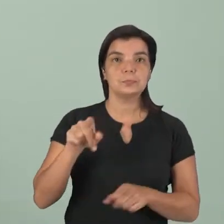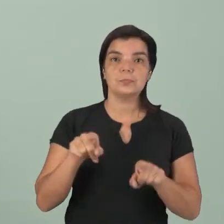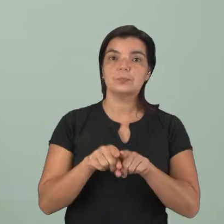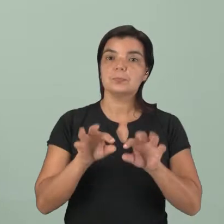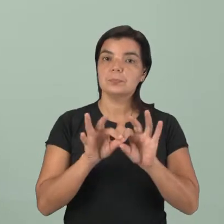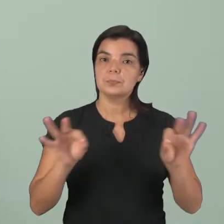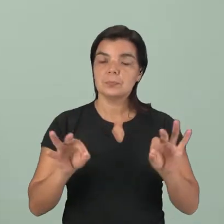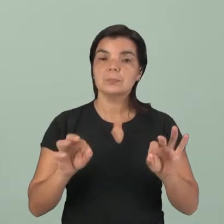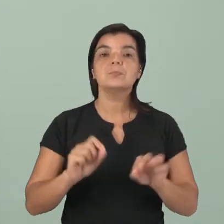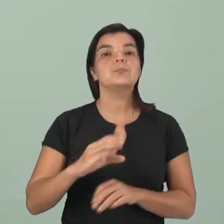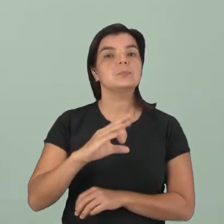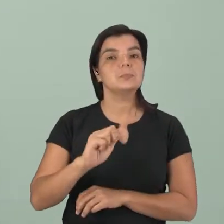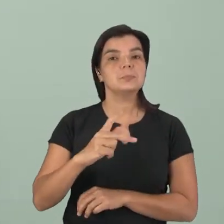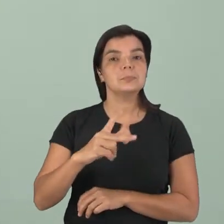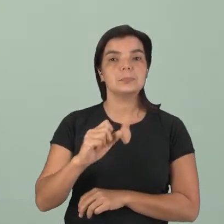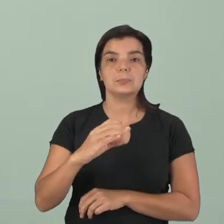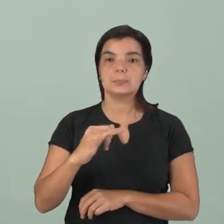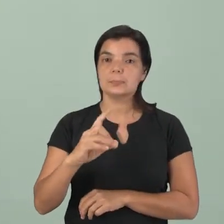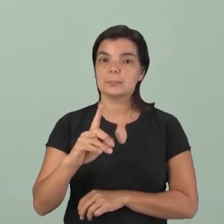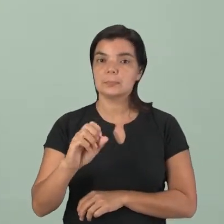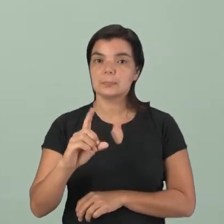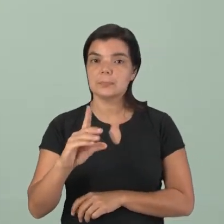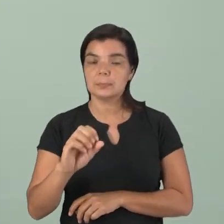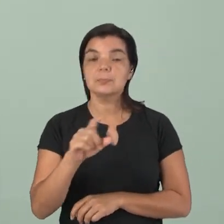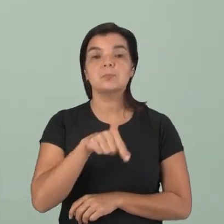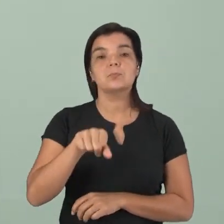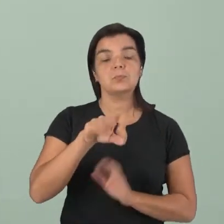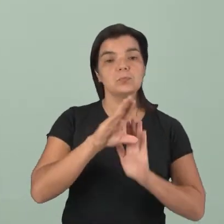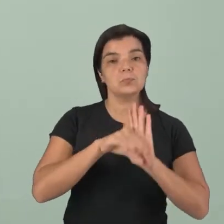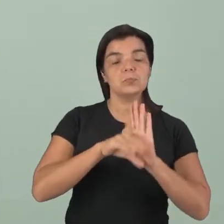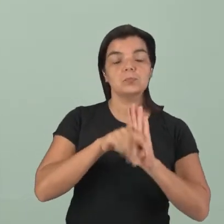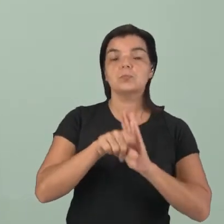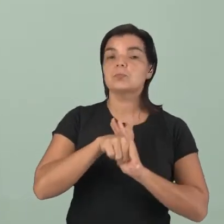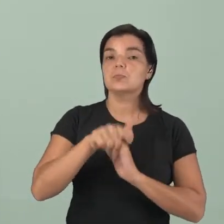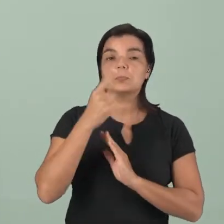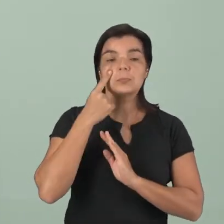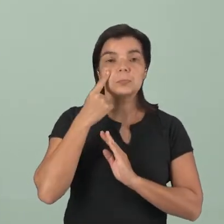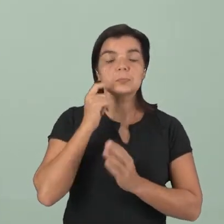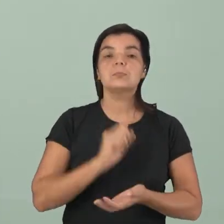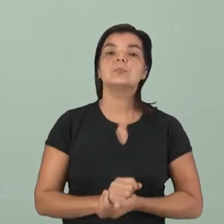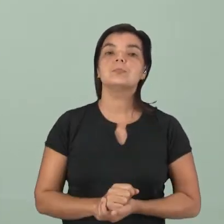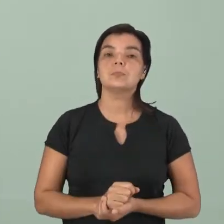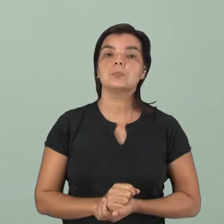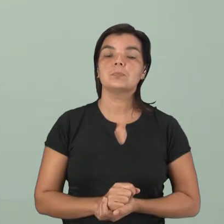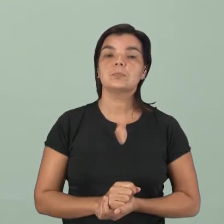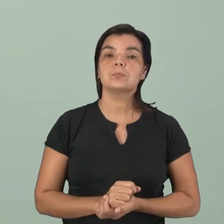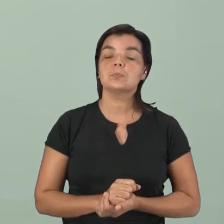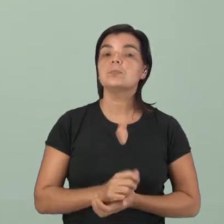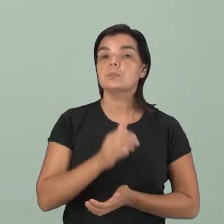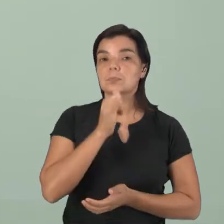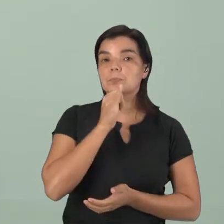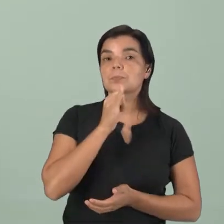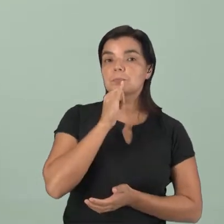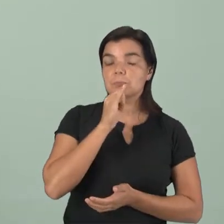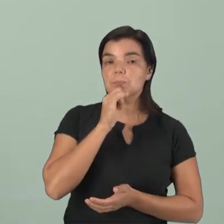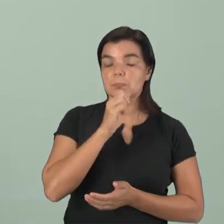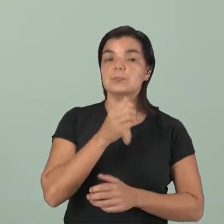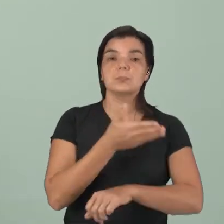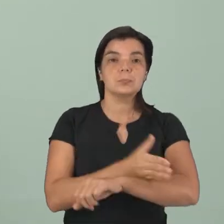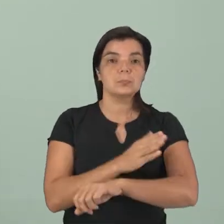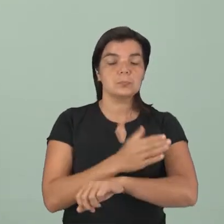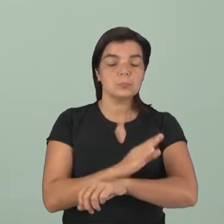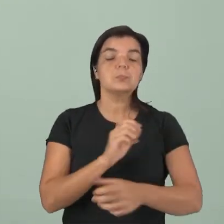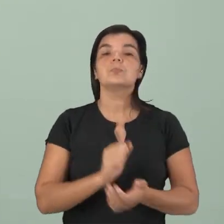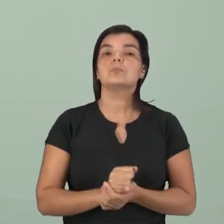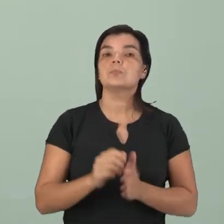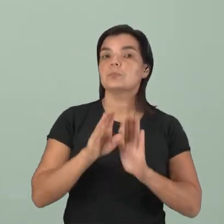de capacidade. Um conteúdo que você já ouviu posteriormente, a gente vai fazer mais exemplificações e aprofundar um pouco